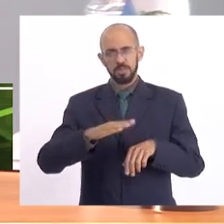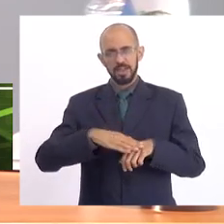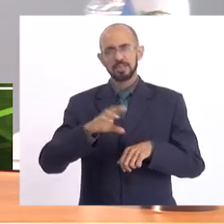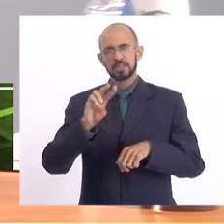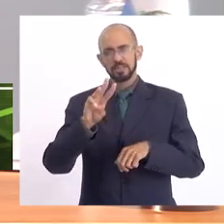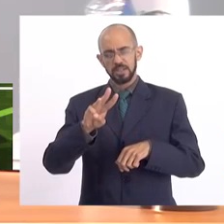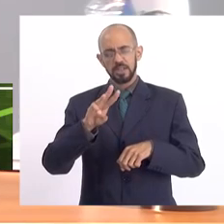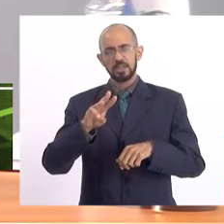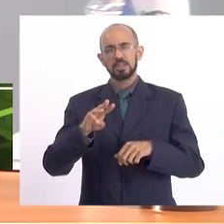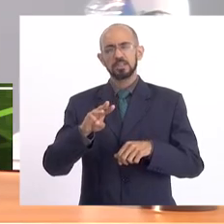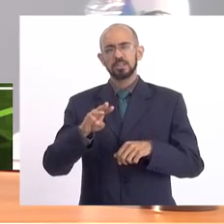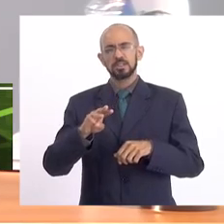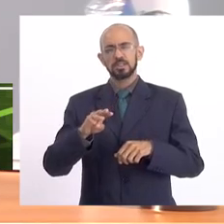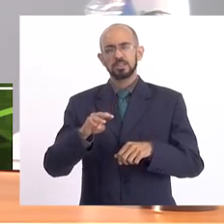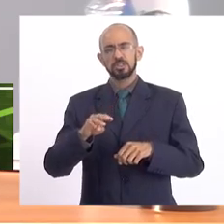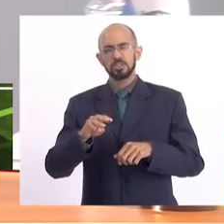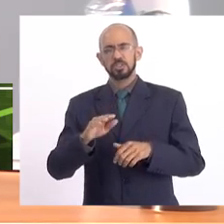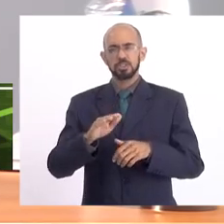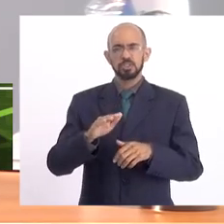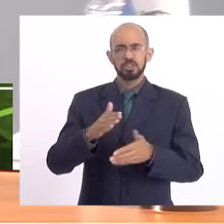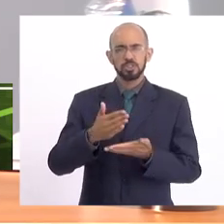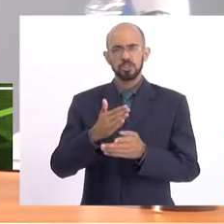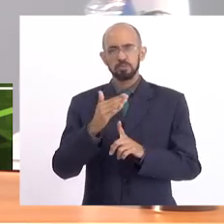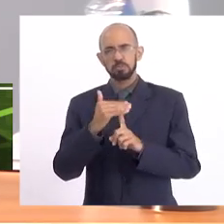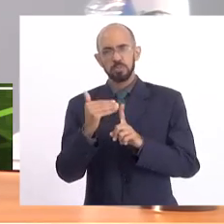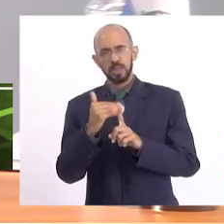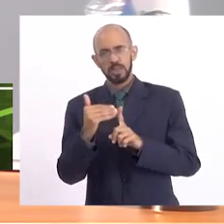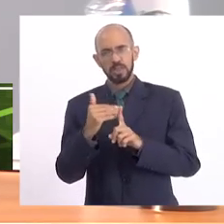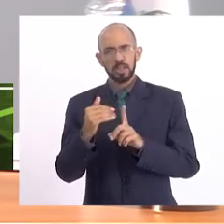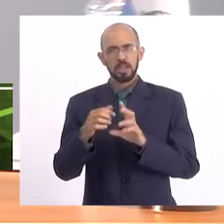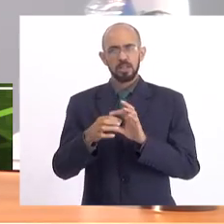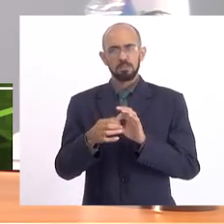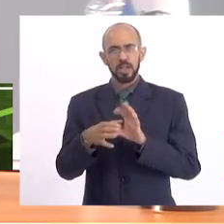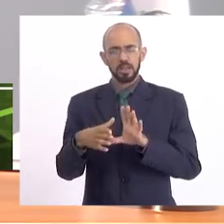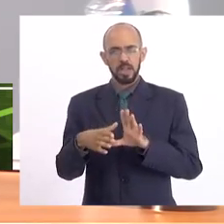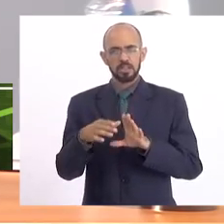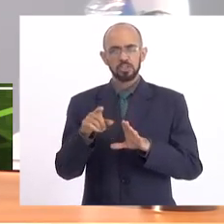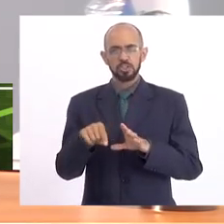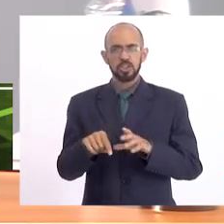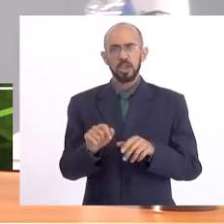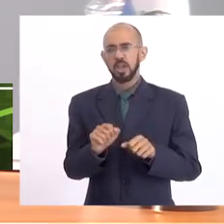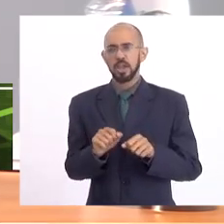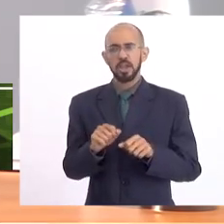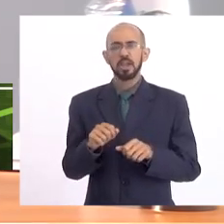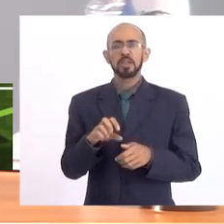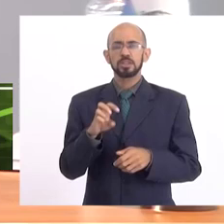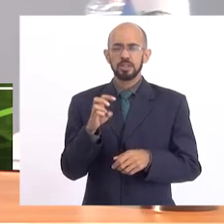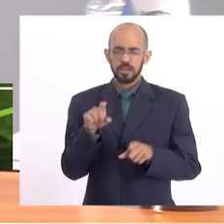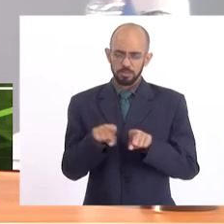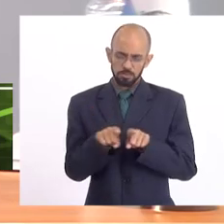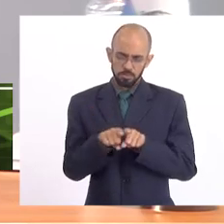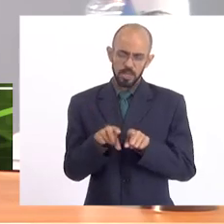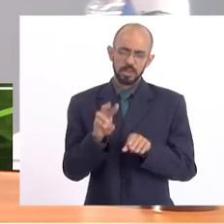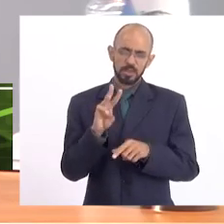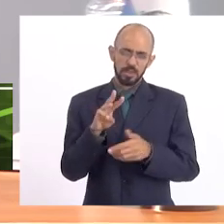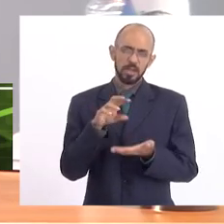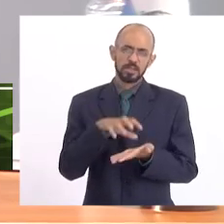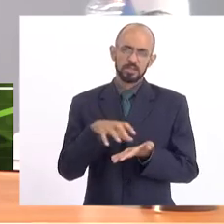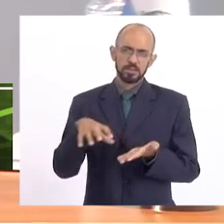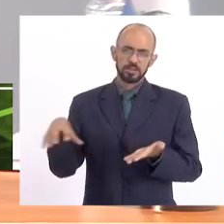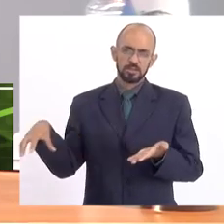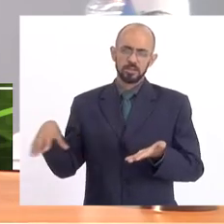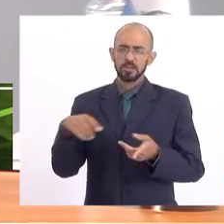unidades de semi-liberdade que nós temos hoje, elas vão passar por obras para se transformar em unidades